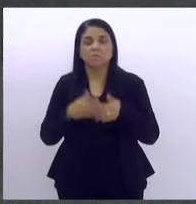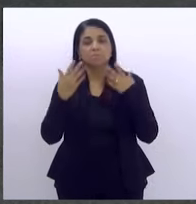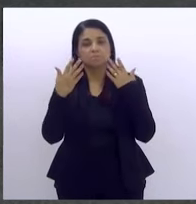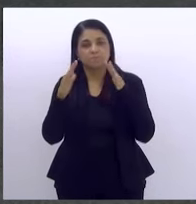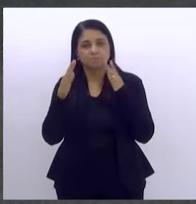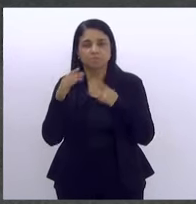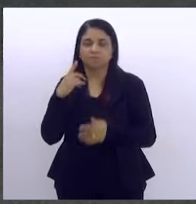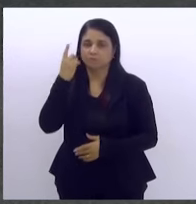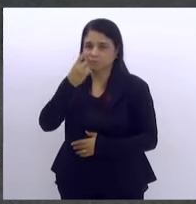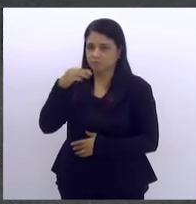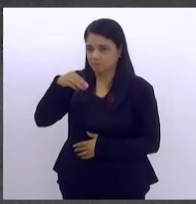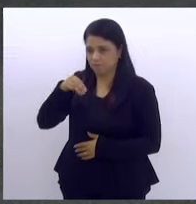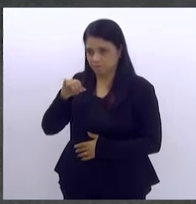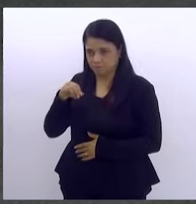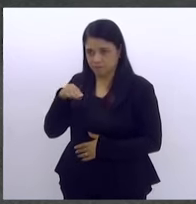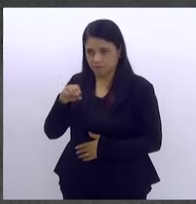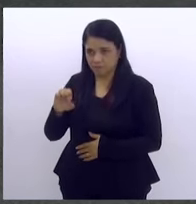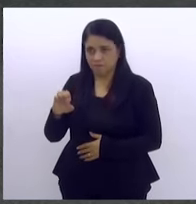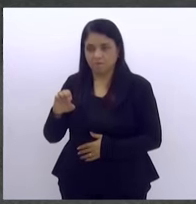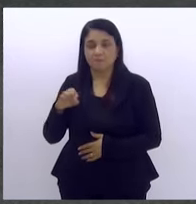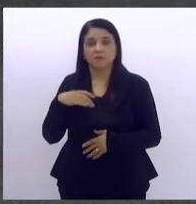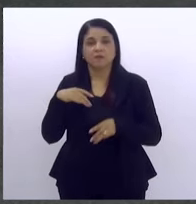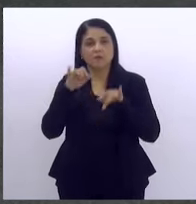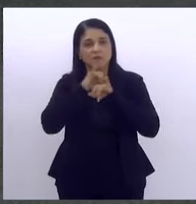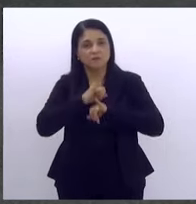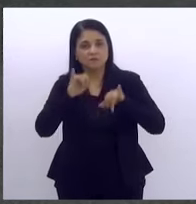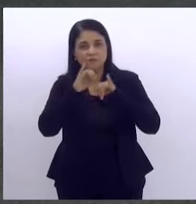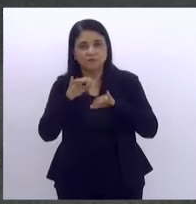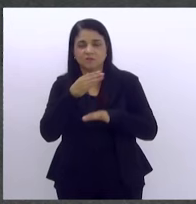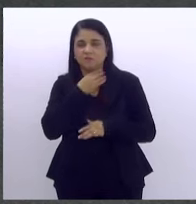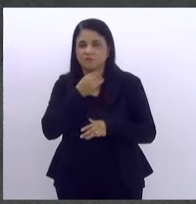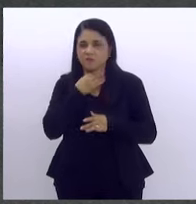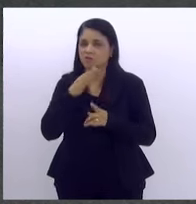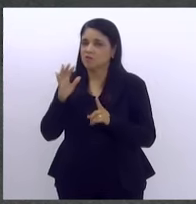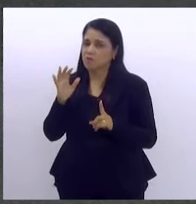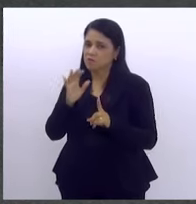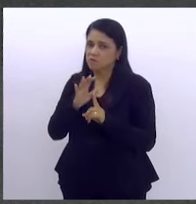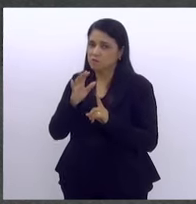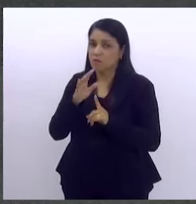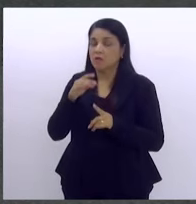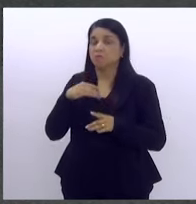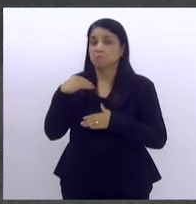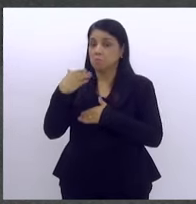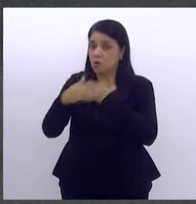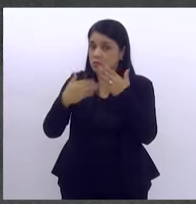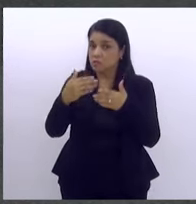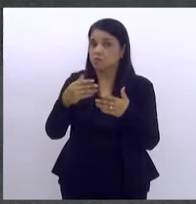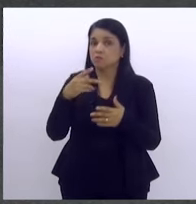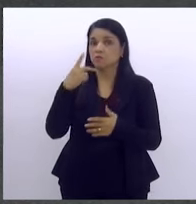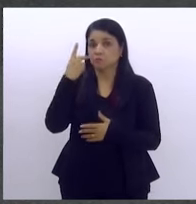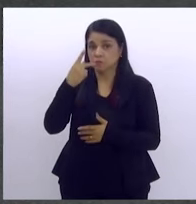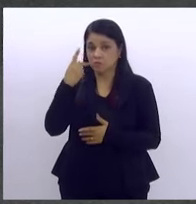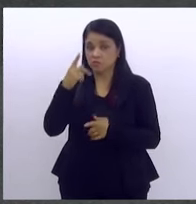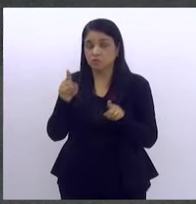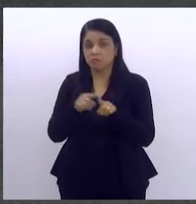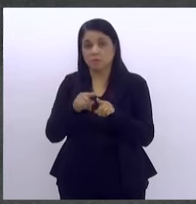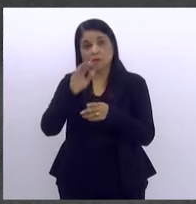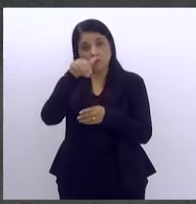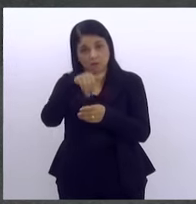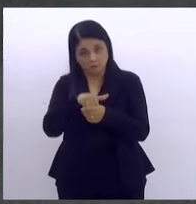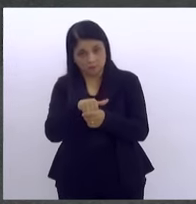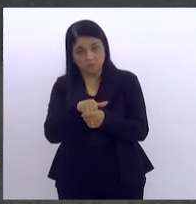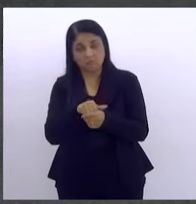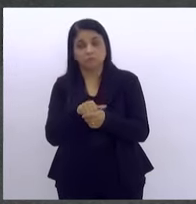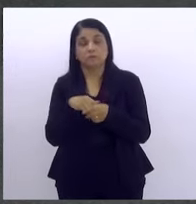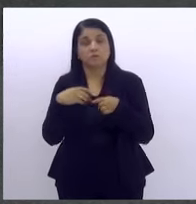autor e dizer que as notícias falsas já influenciaram em vários processos políticos, inclusive em eleições. E nós temos que